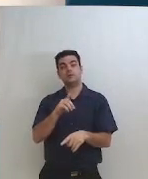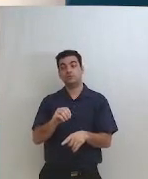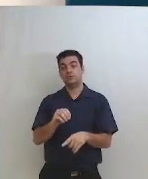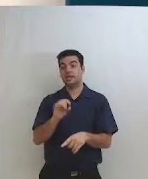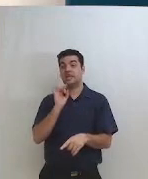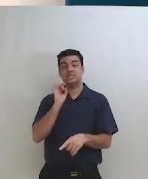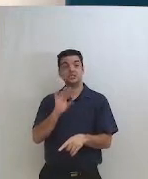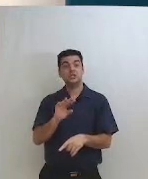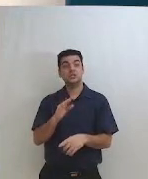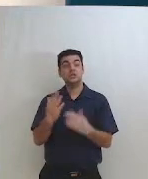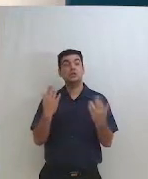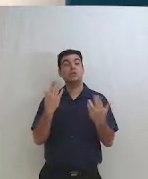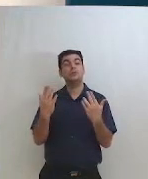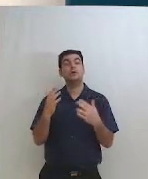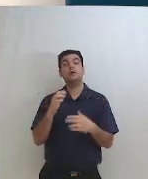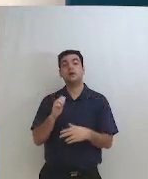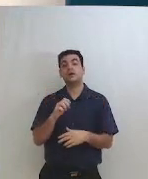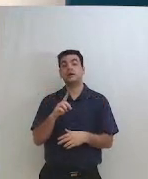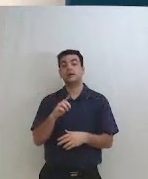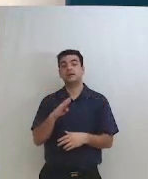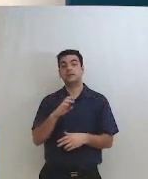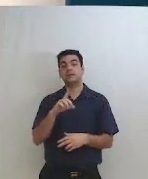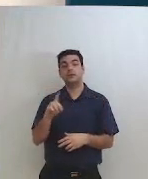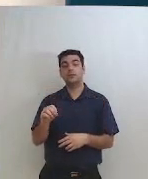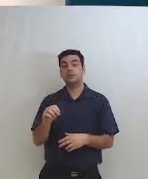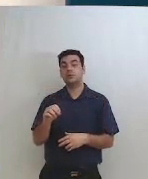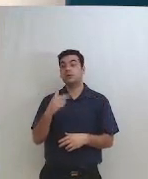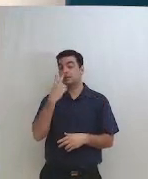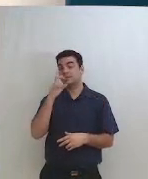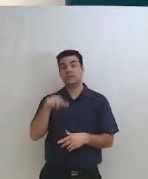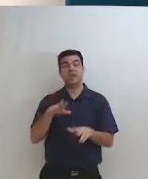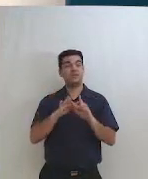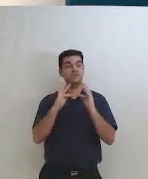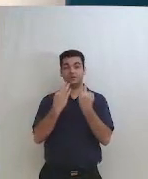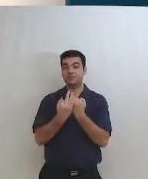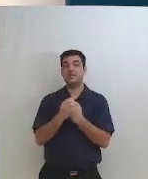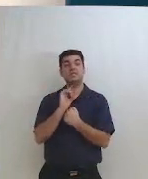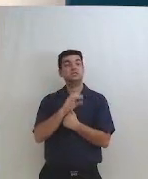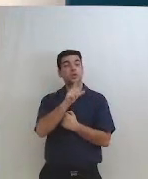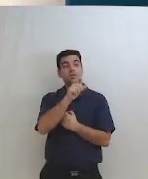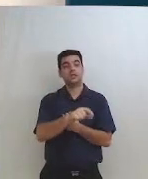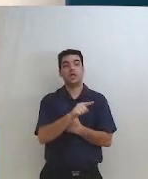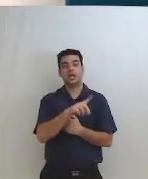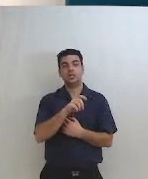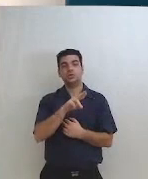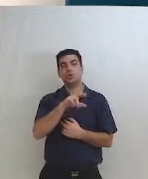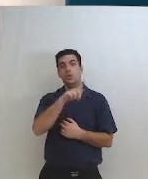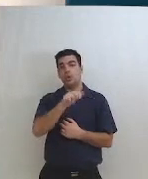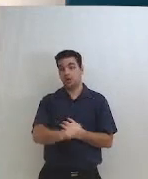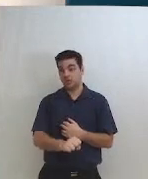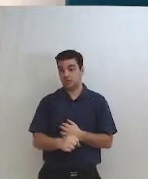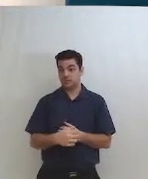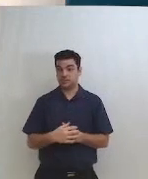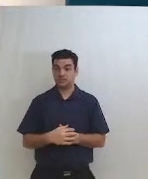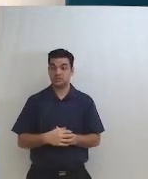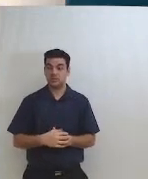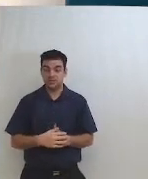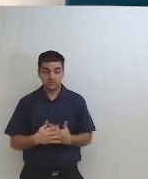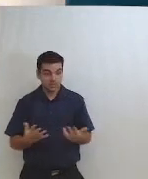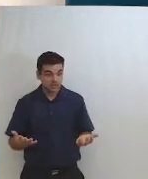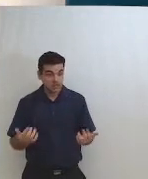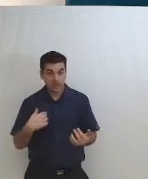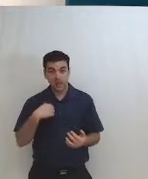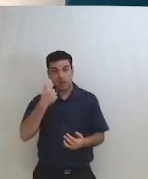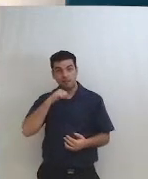paciente Aderbal como sendo familiar do acusado Douglas. E ela, genitora,